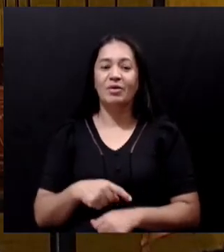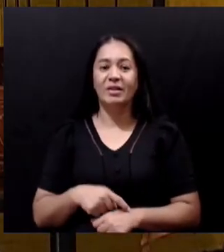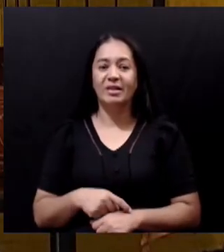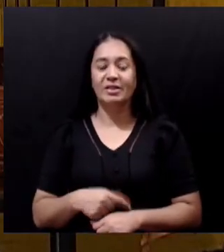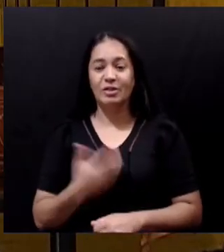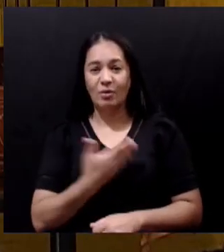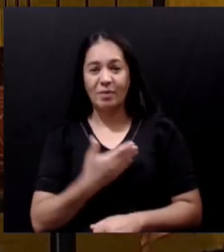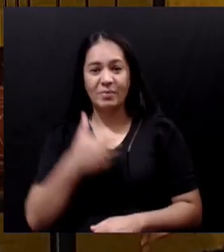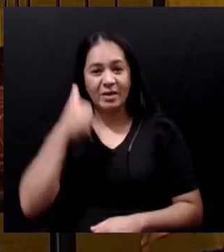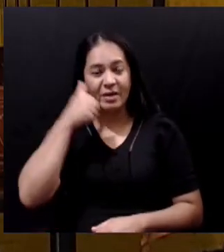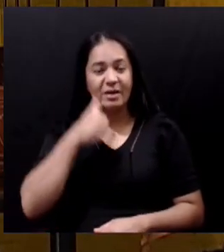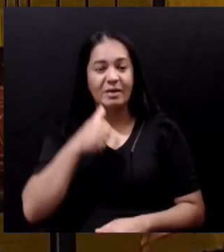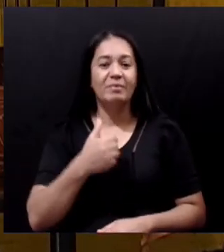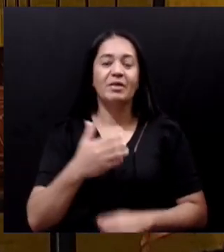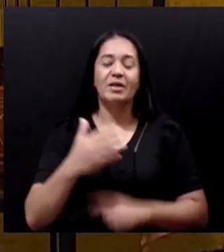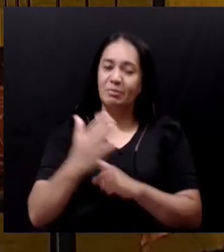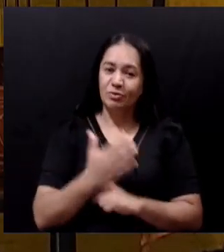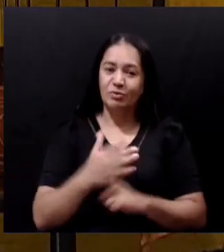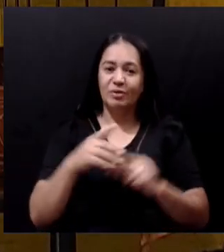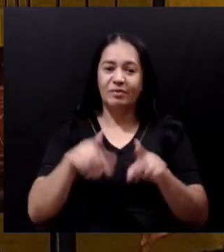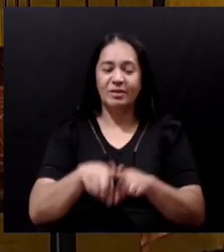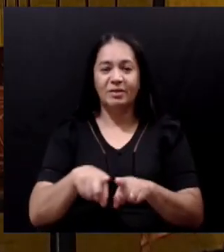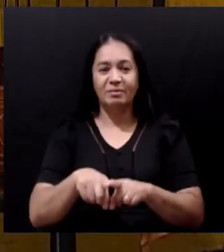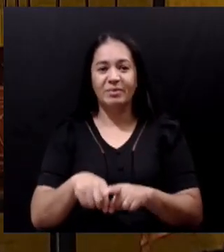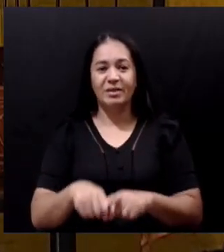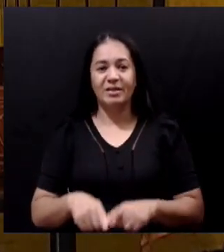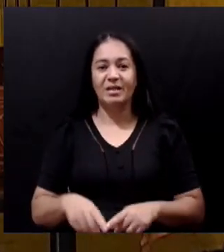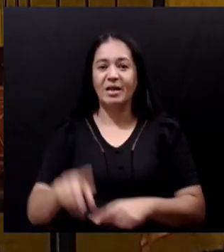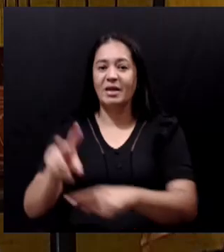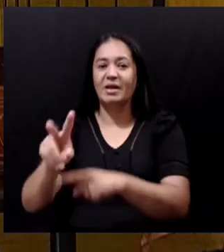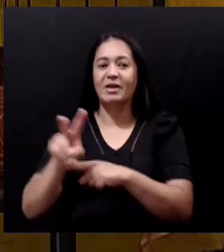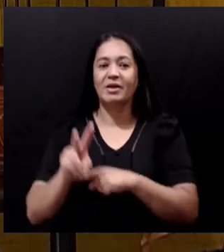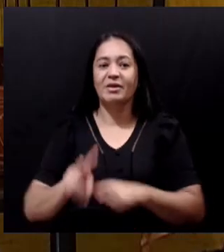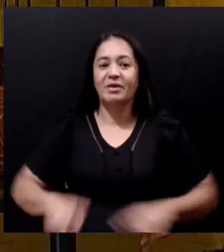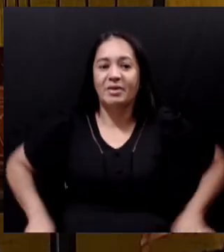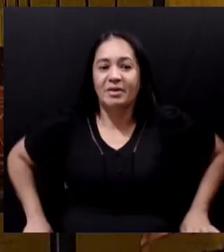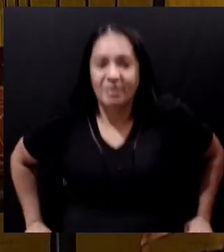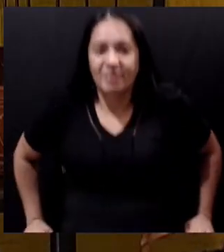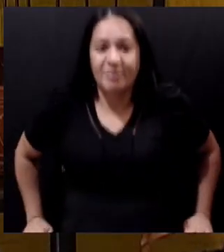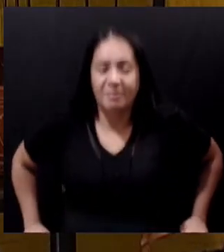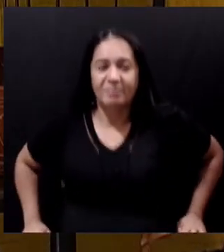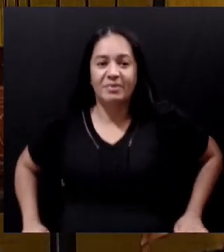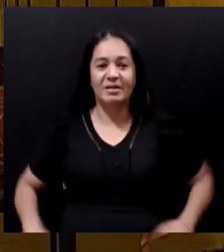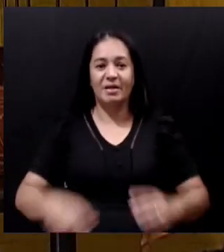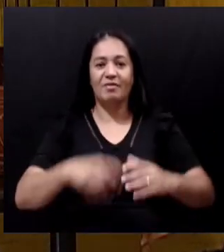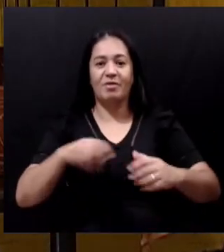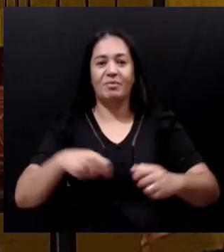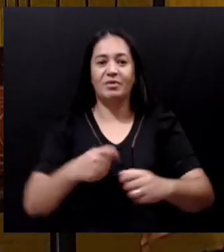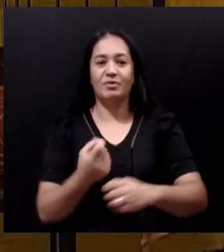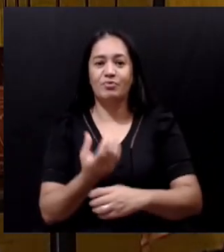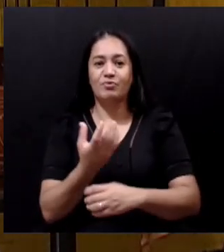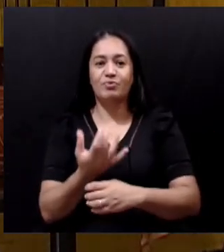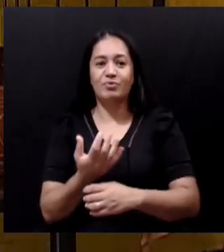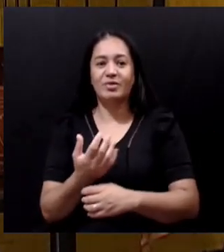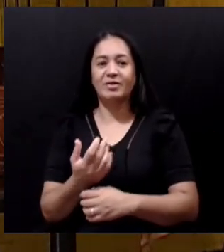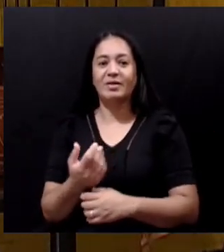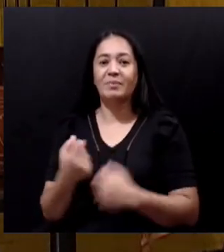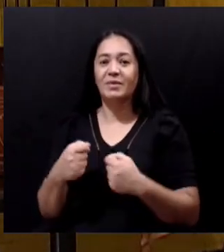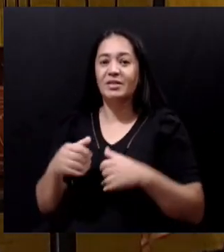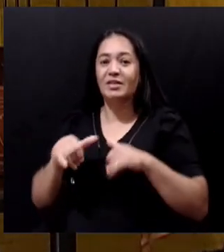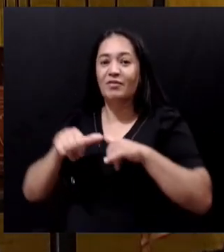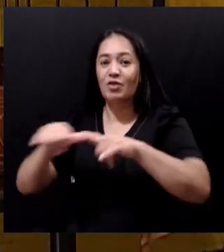ajudavam. Elas me prestavam a panela de pressão, que eu não tinha, que só tinha uma e não dava para demanda. Tinha que ir no mercado rapidão